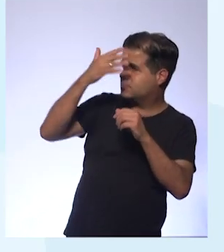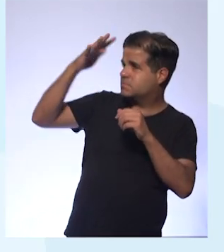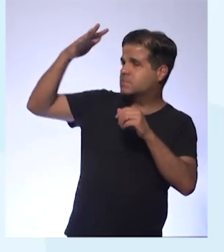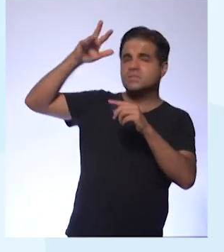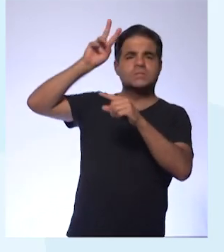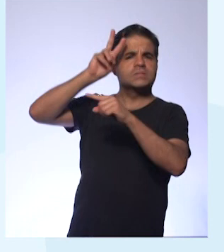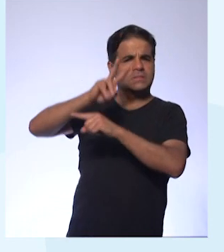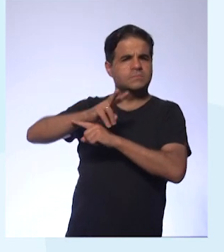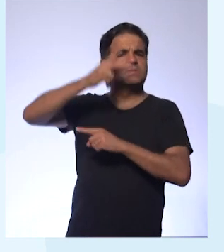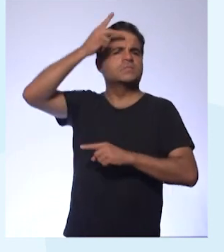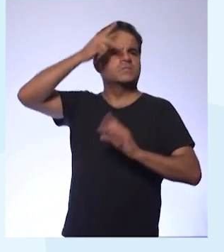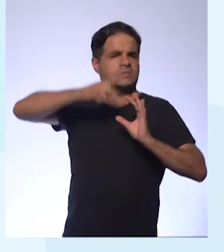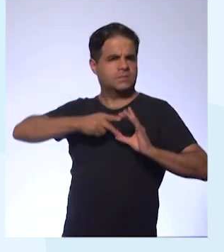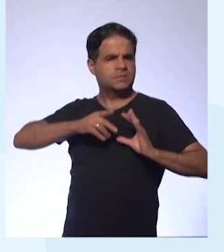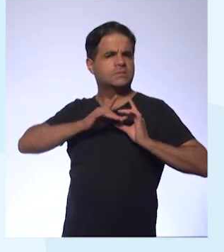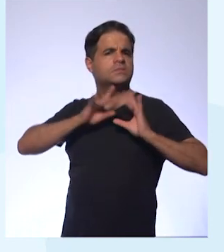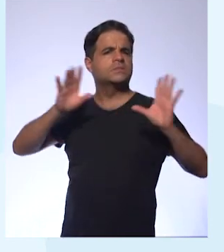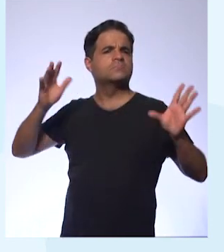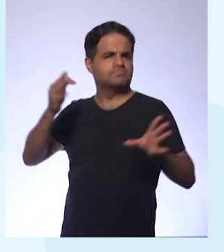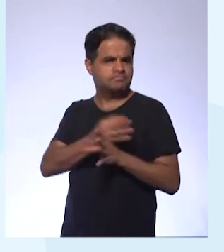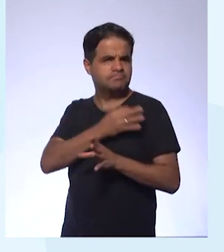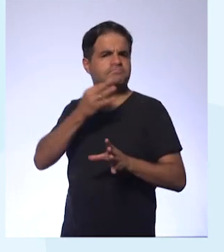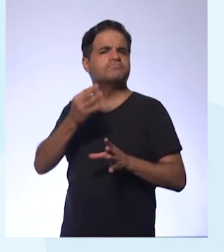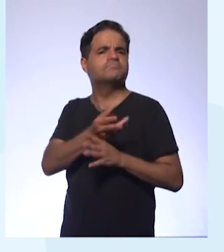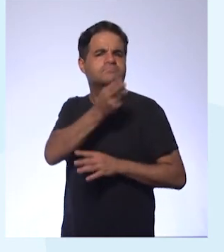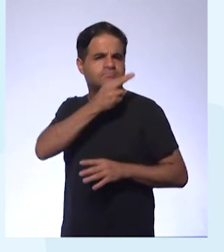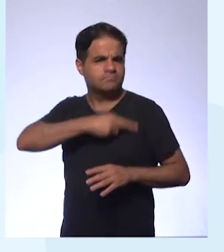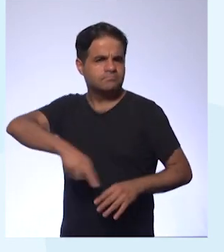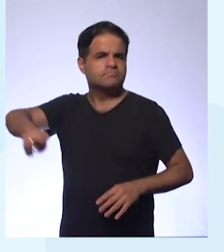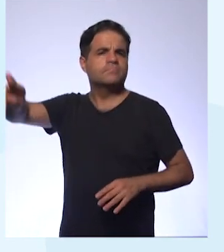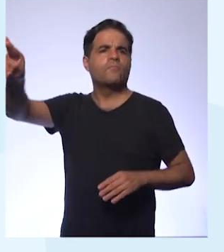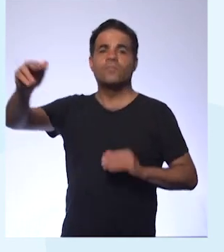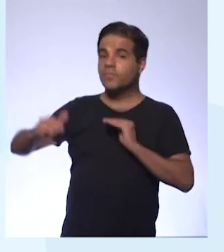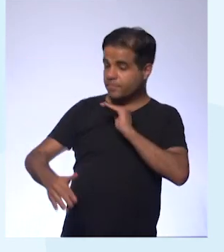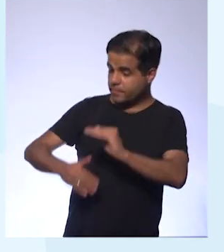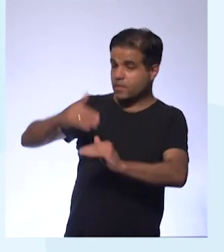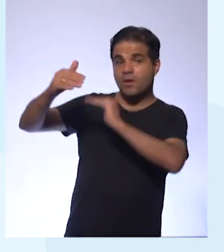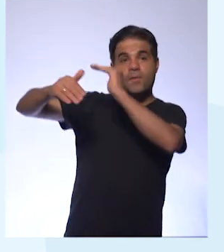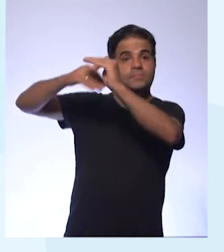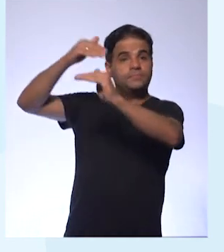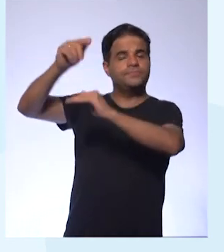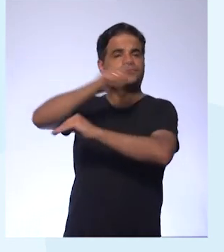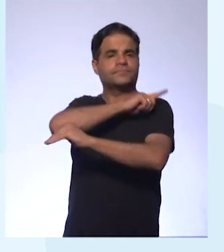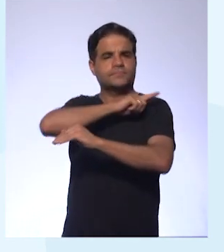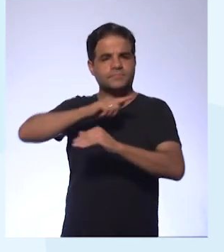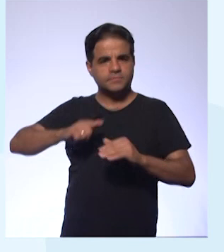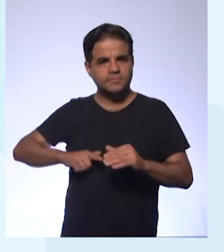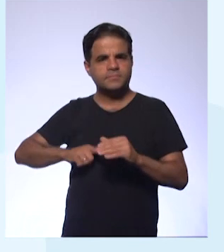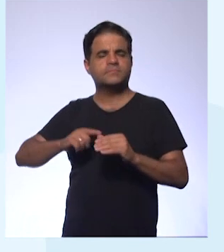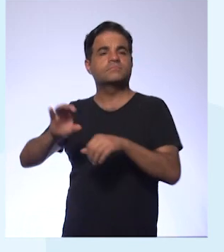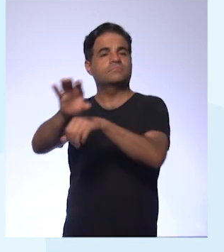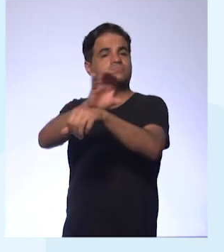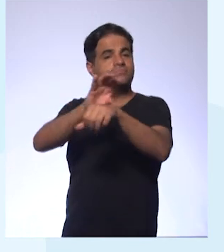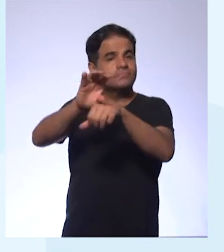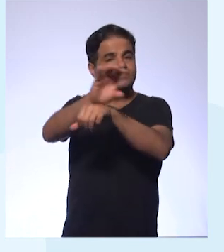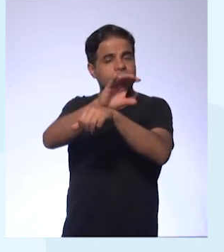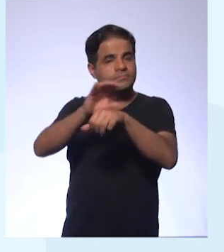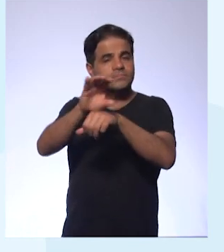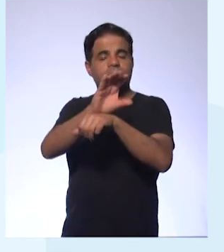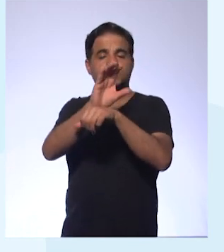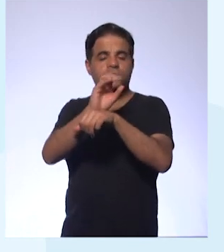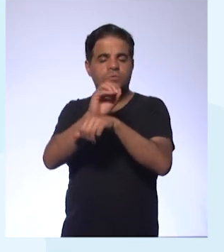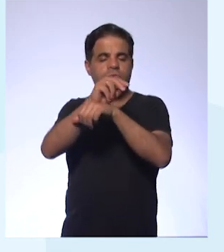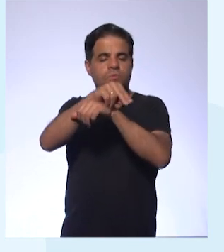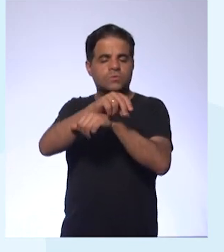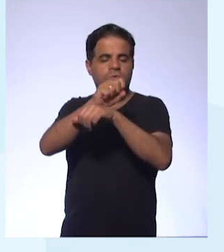liberdades individuais, tolerância religiosa, progresso, governo constitucional, ou